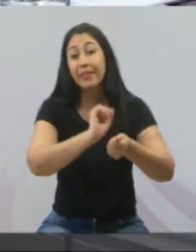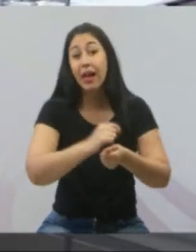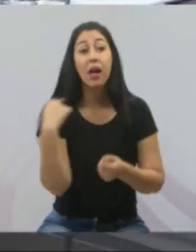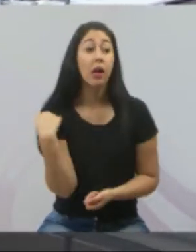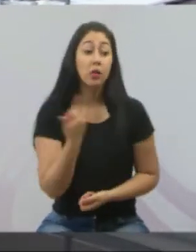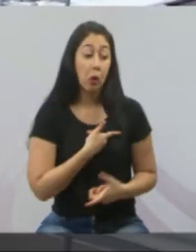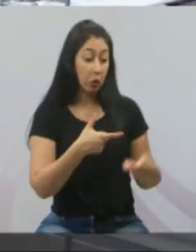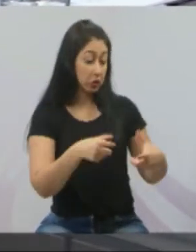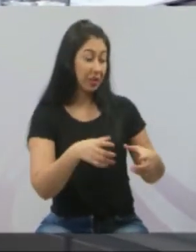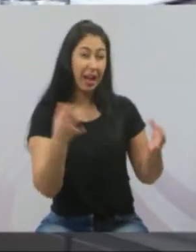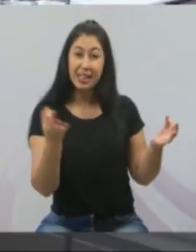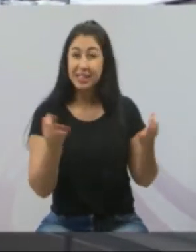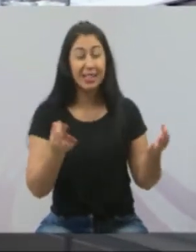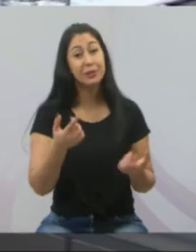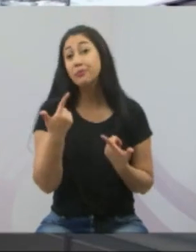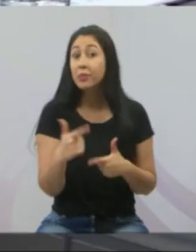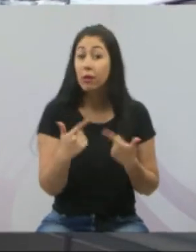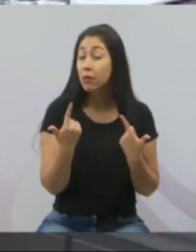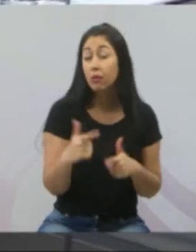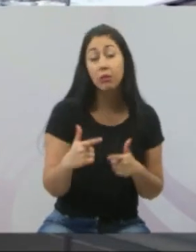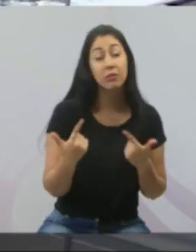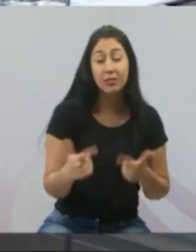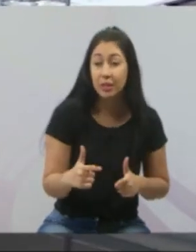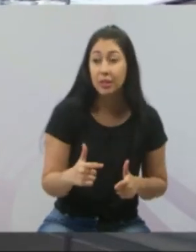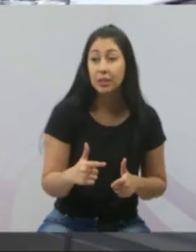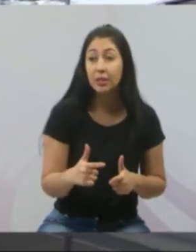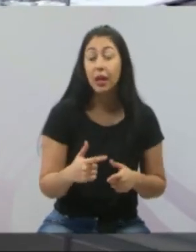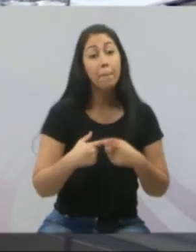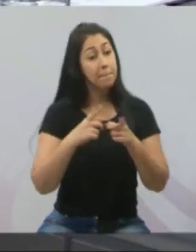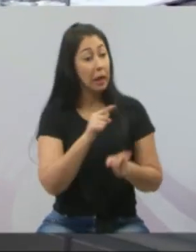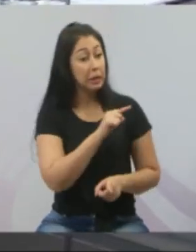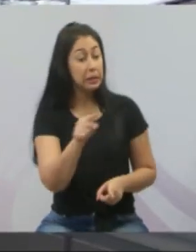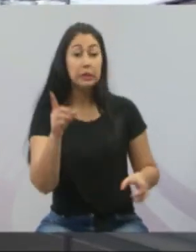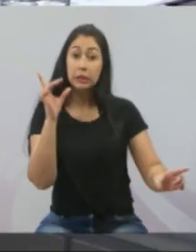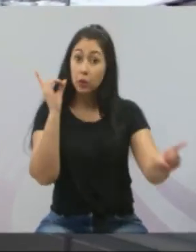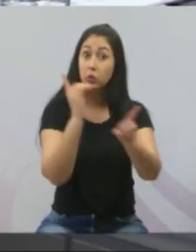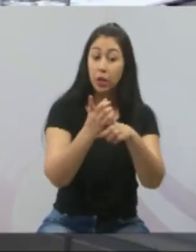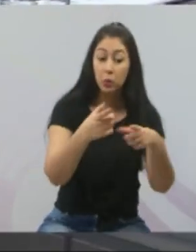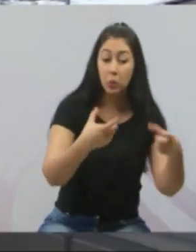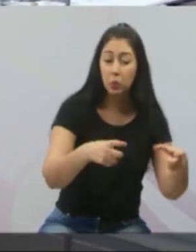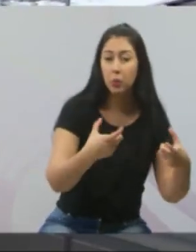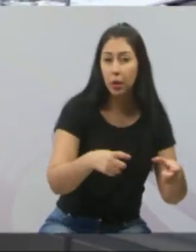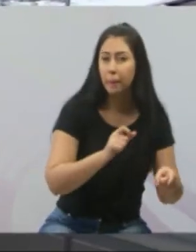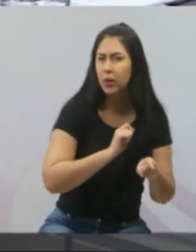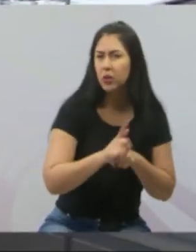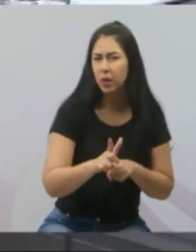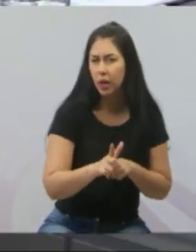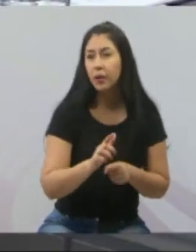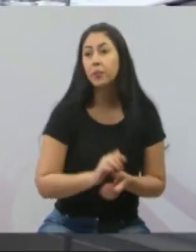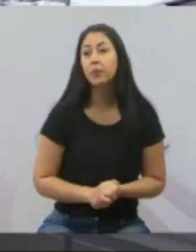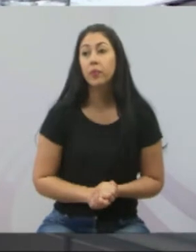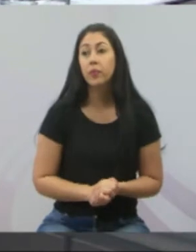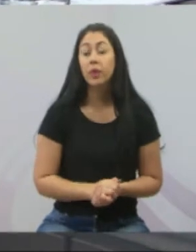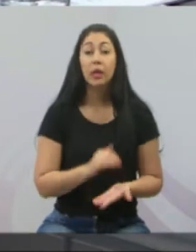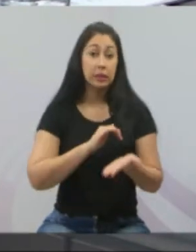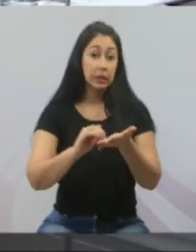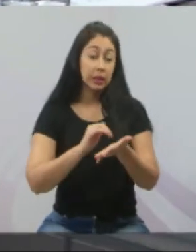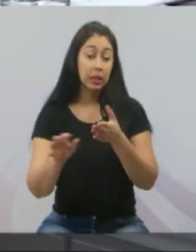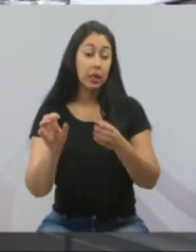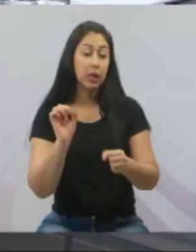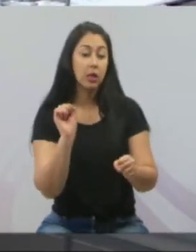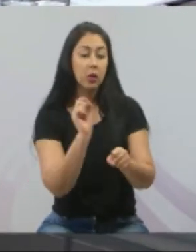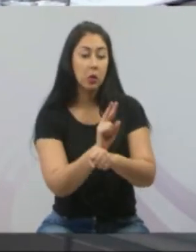CCR aí, puxa vida, aquilo é uma mina de dinheiro que entra nos pedágios, e nada mais justo do que o pessoal ter que fazer a